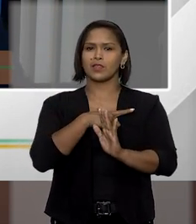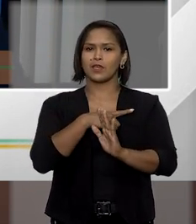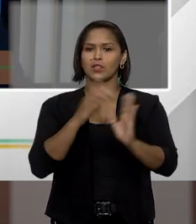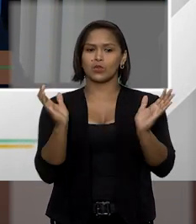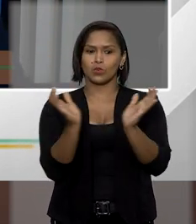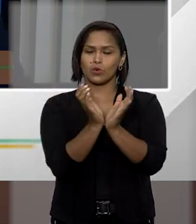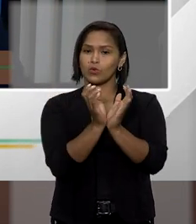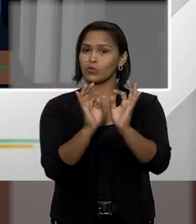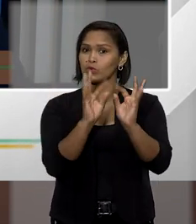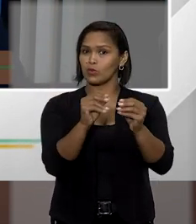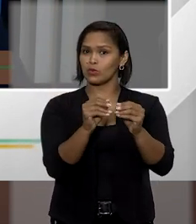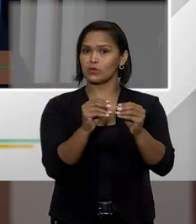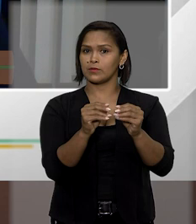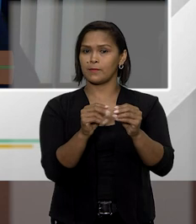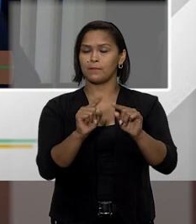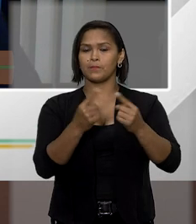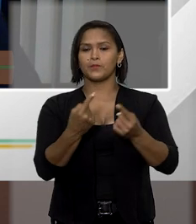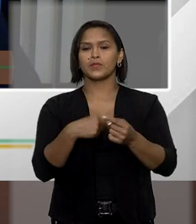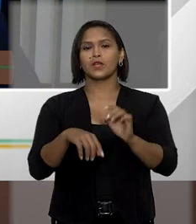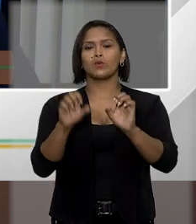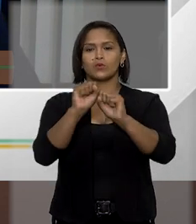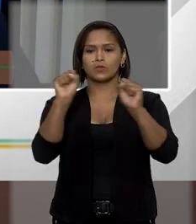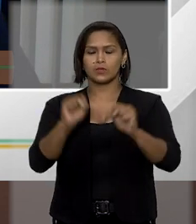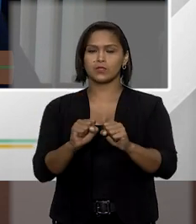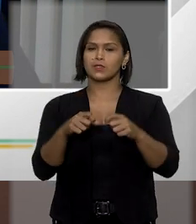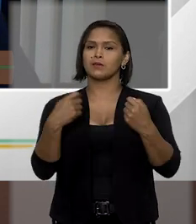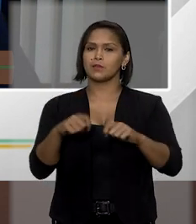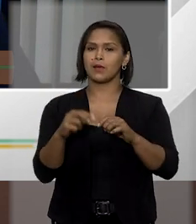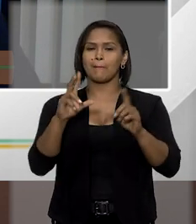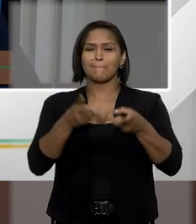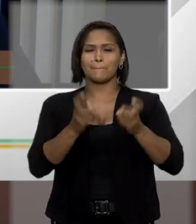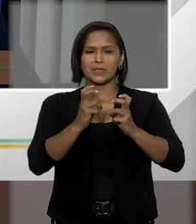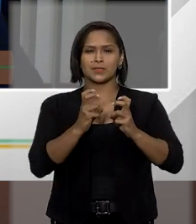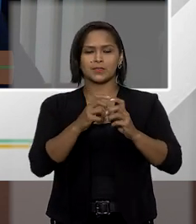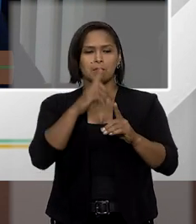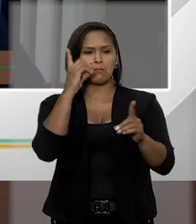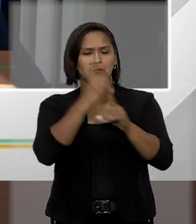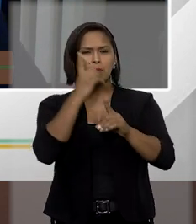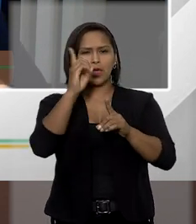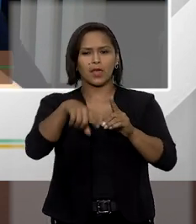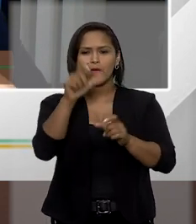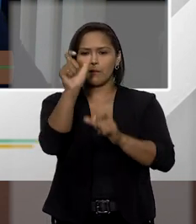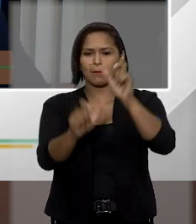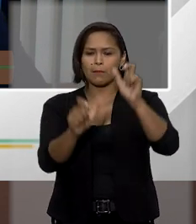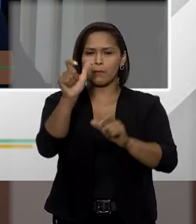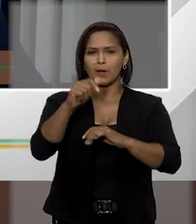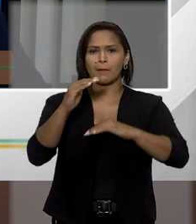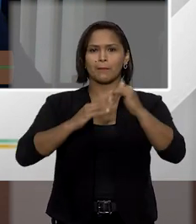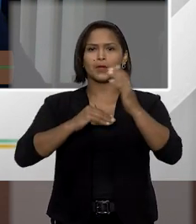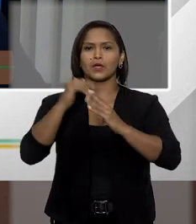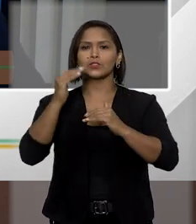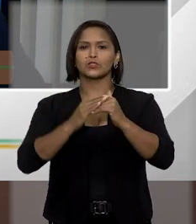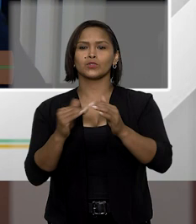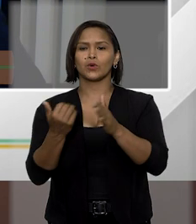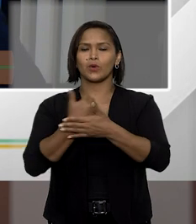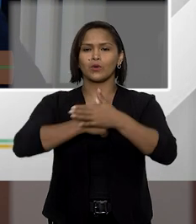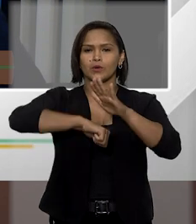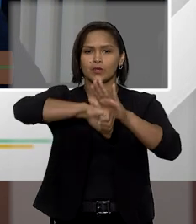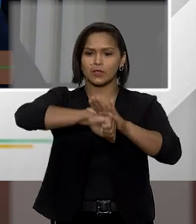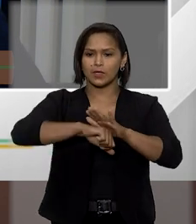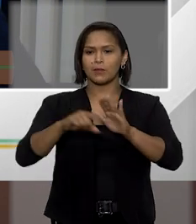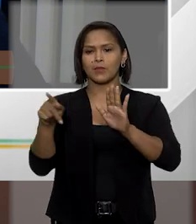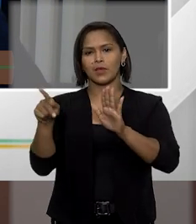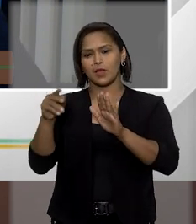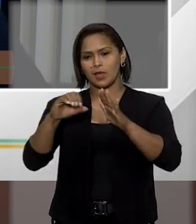ente coletivo. Ou seja, o compliance serve para identificar quem individualmente praticou um crime quando